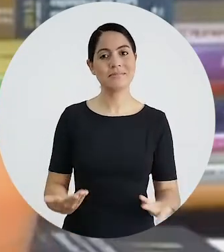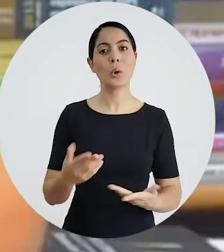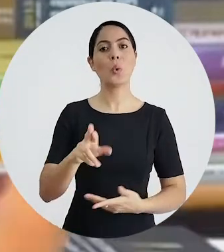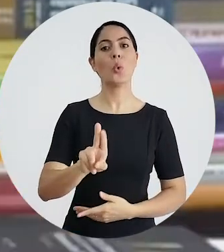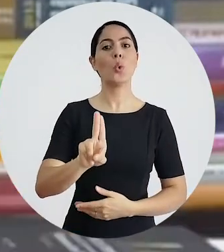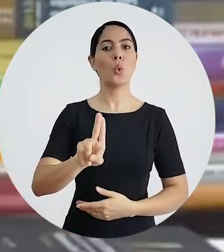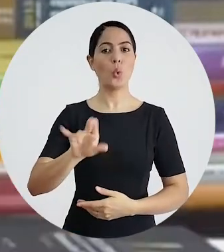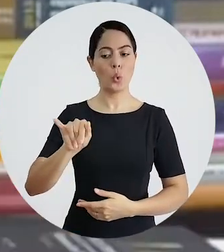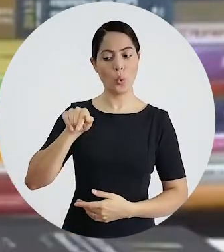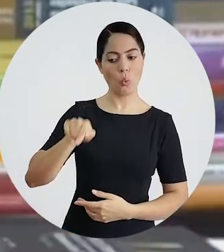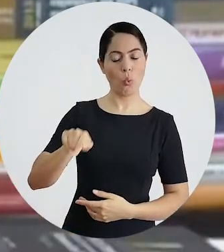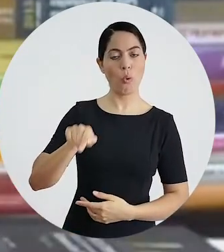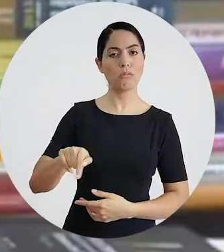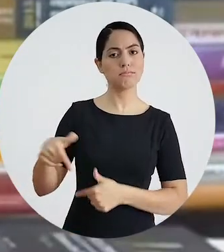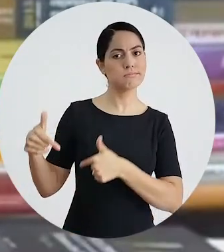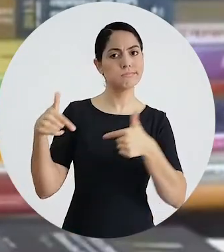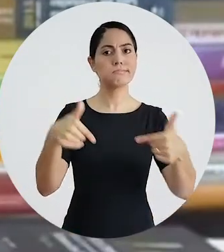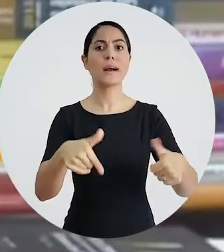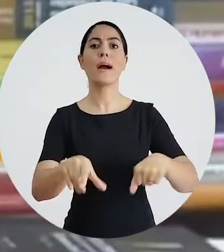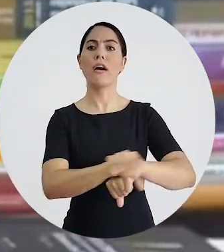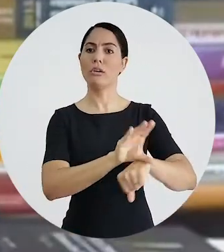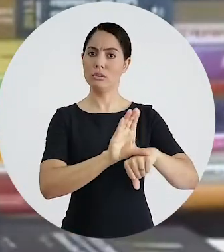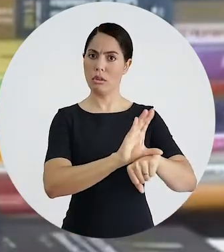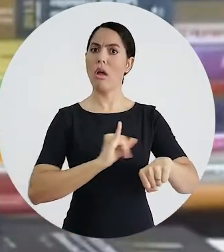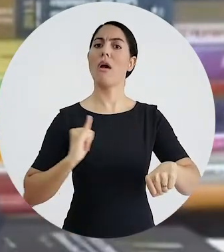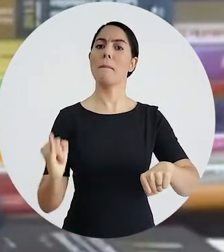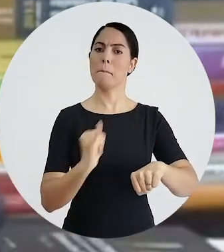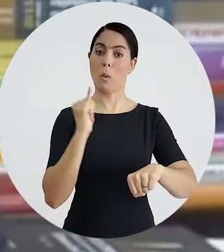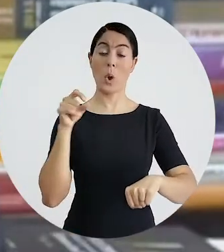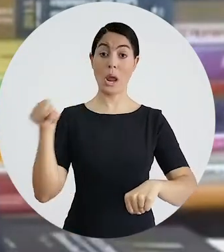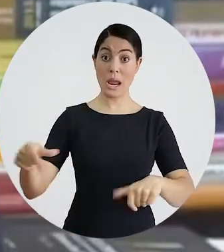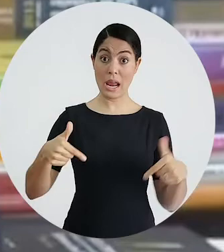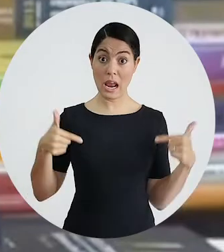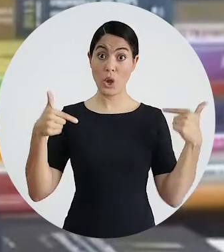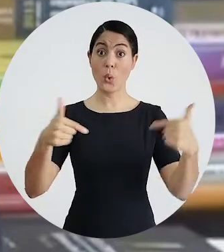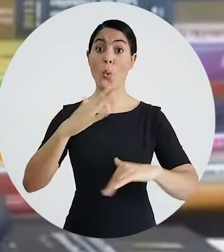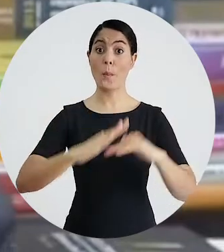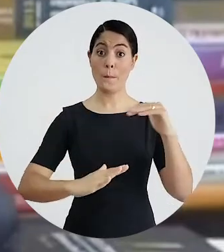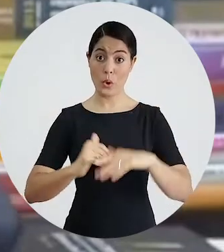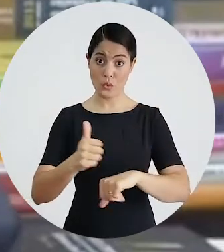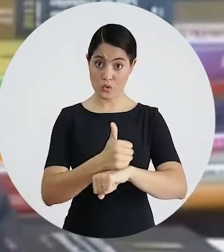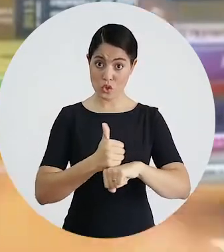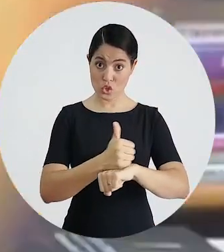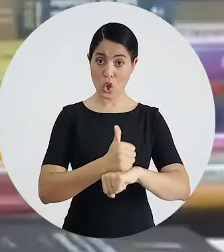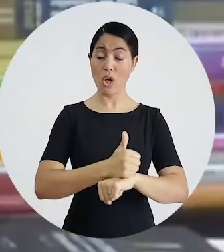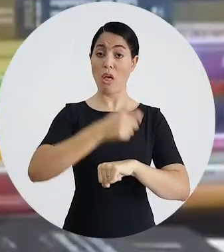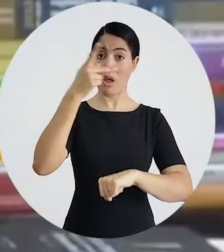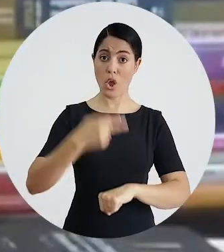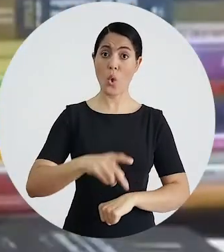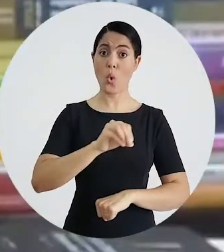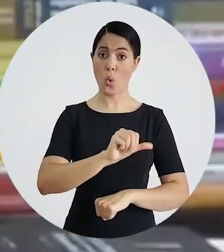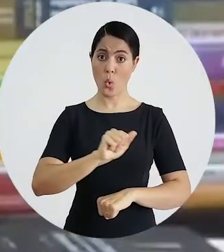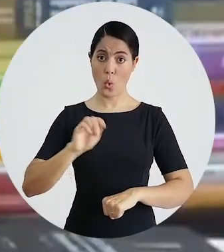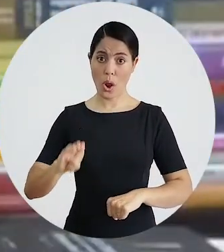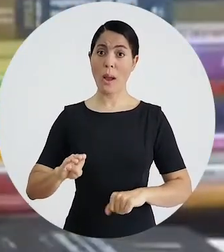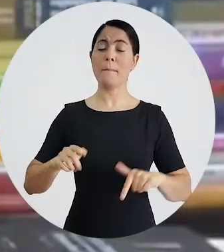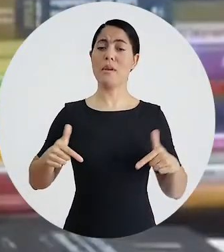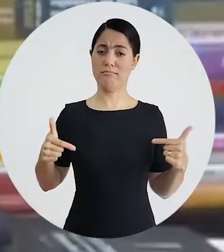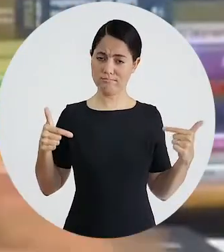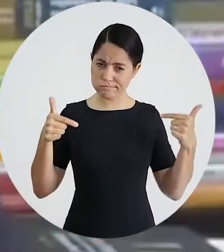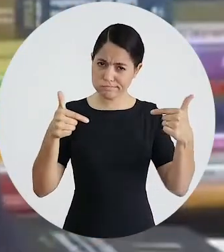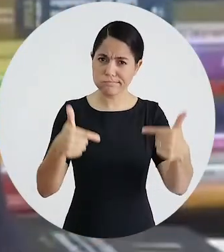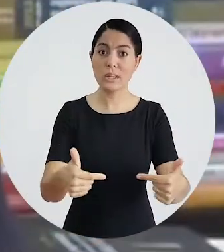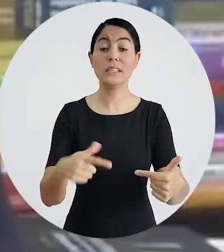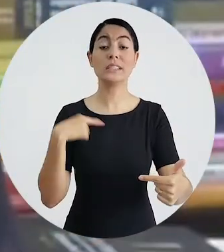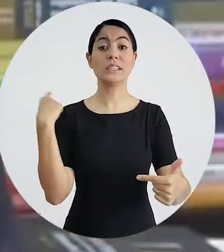atuação institucional e alegou a ordem, sua atuação profissional corporativa, legou isso aos advogados